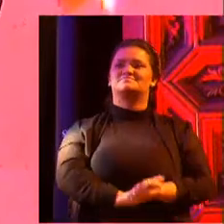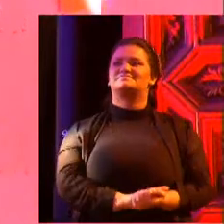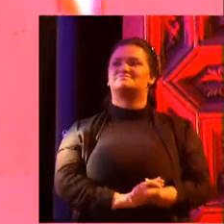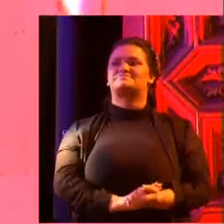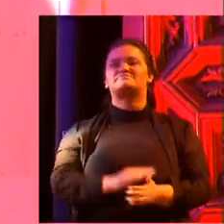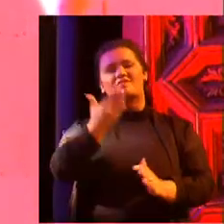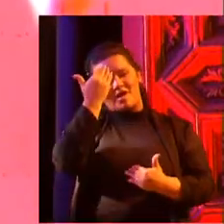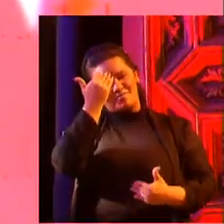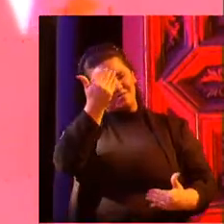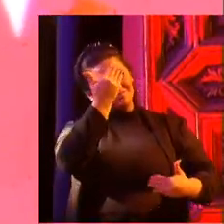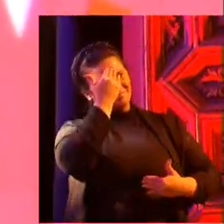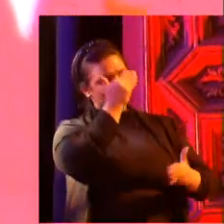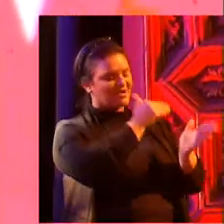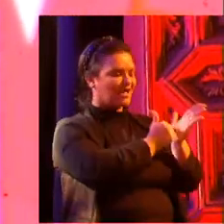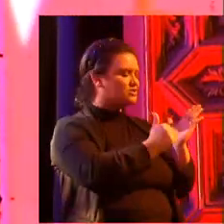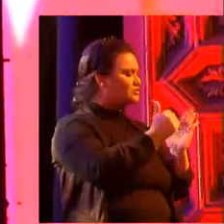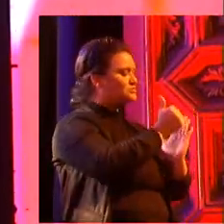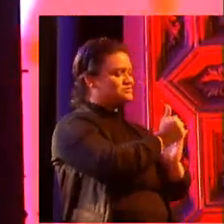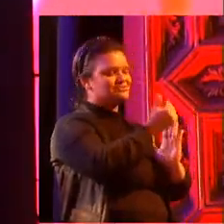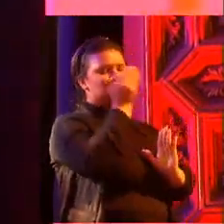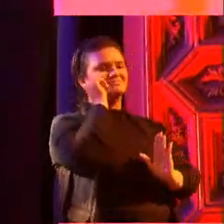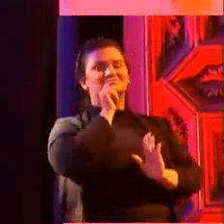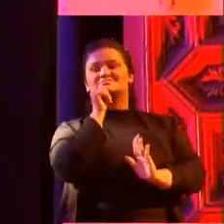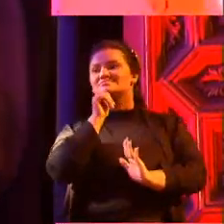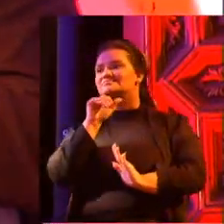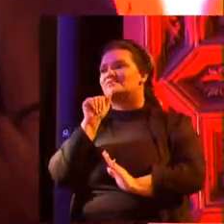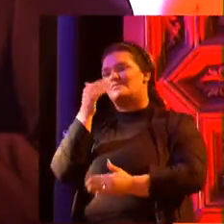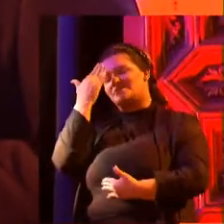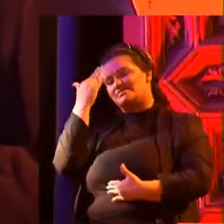muito obrigado a tudo. Arthur, muito obrigado.